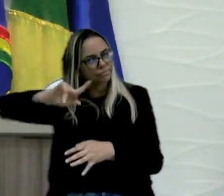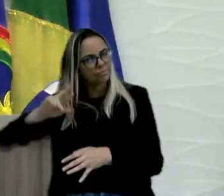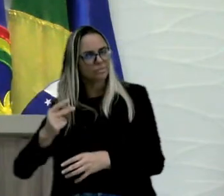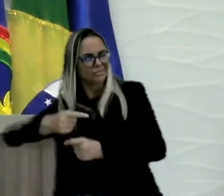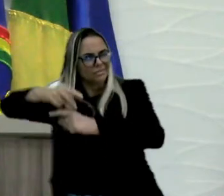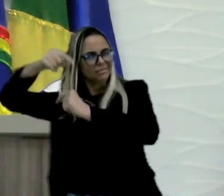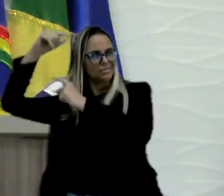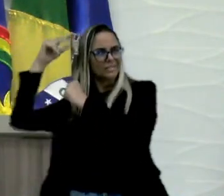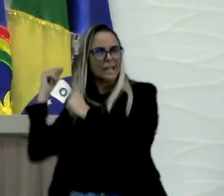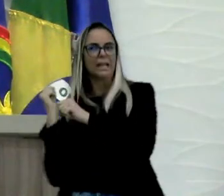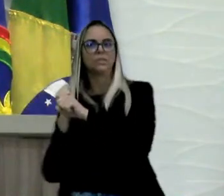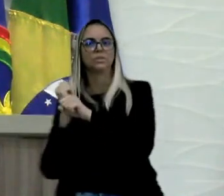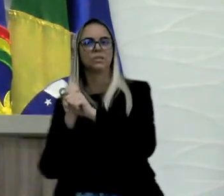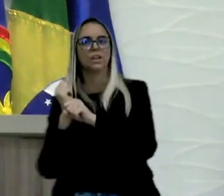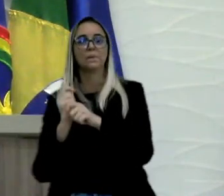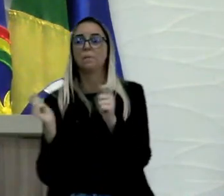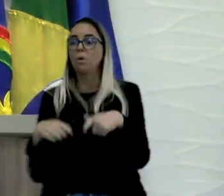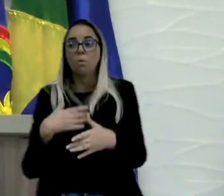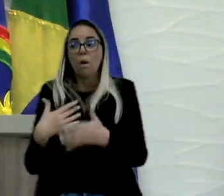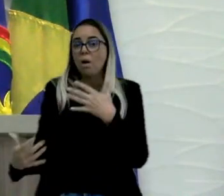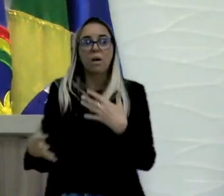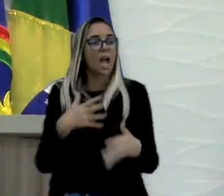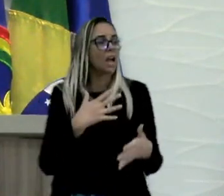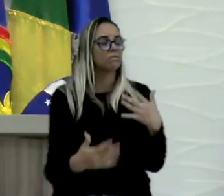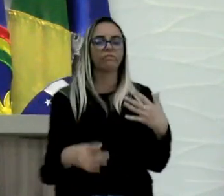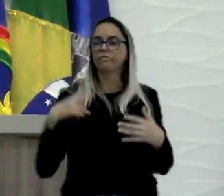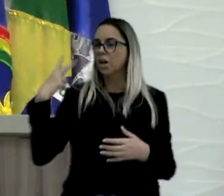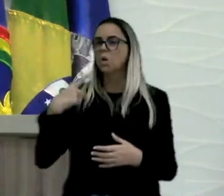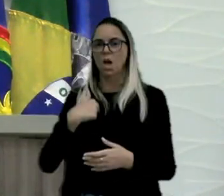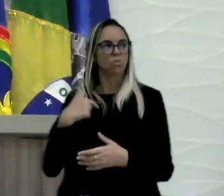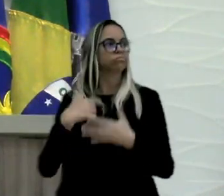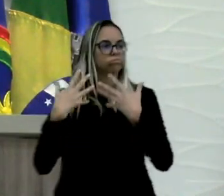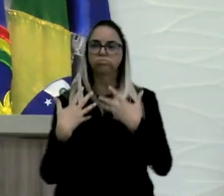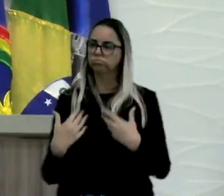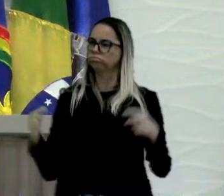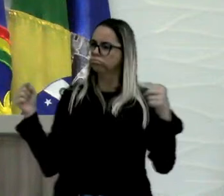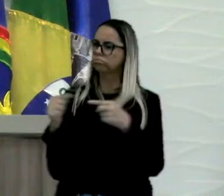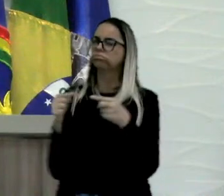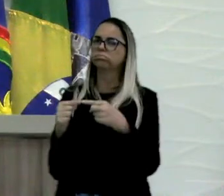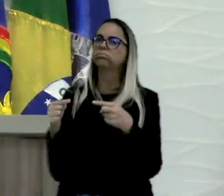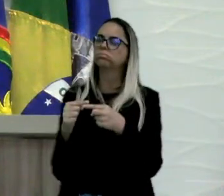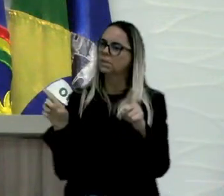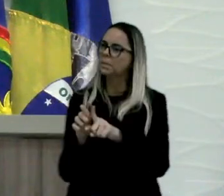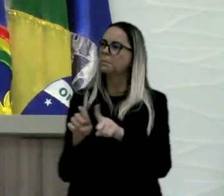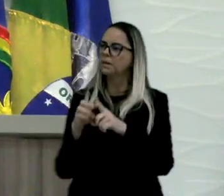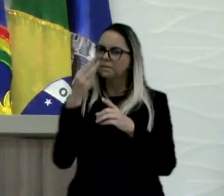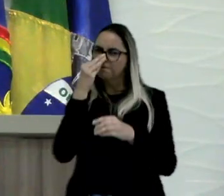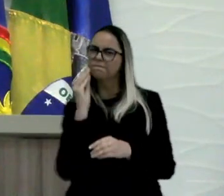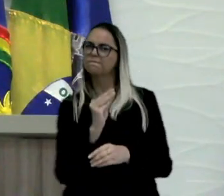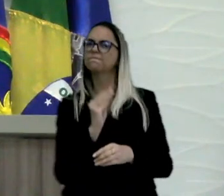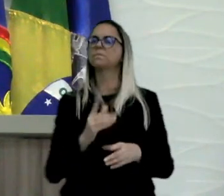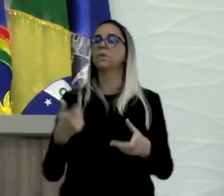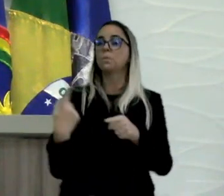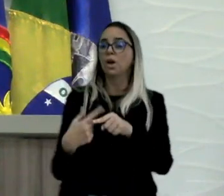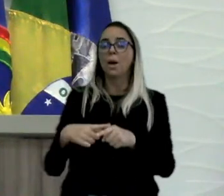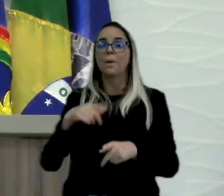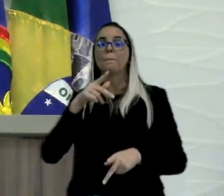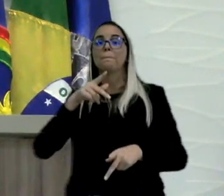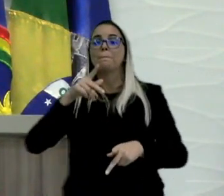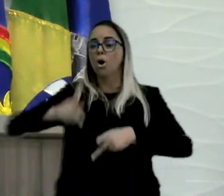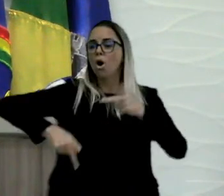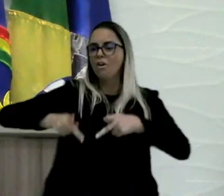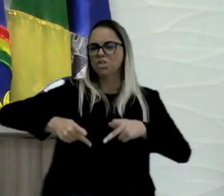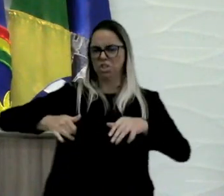podia ser o governador que tivesse eu aceitava esse foto de refúgio pelo povo sobret que sofrendo